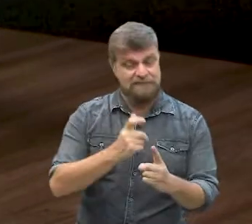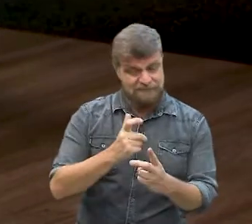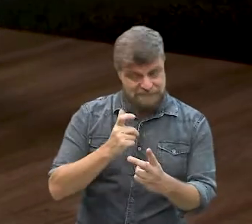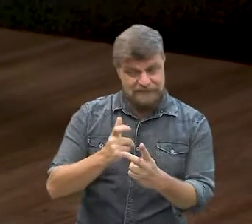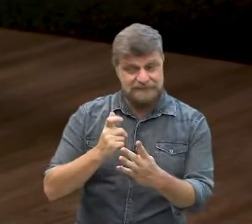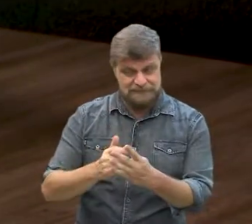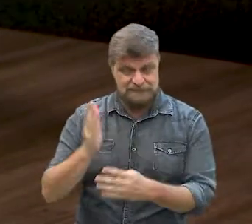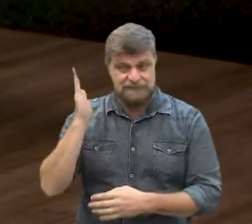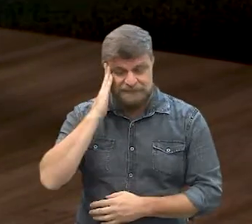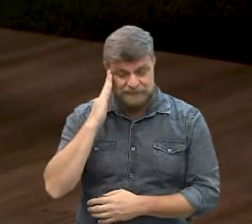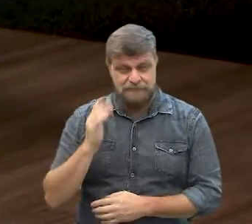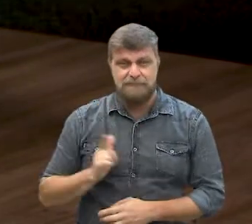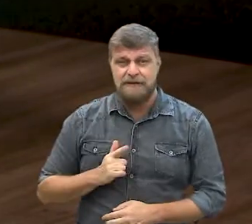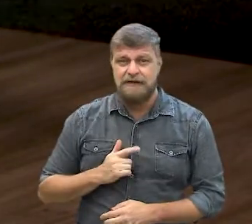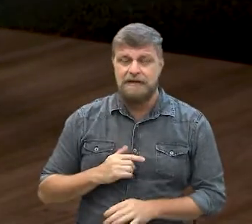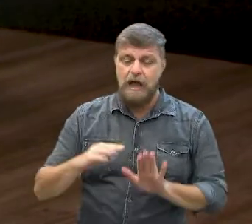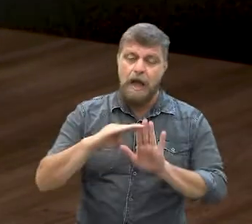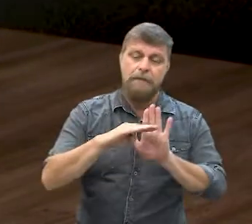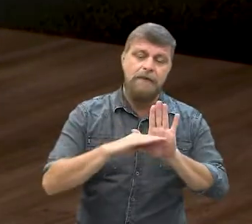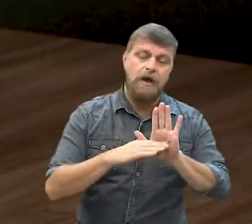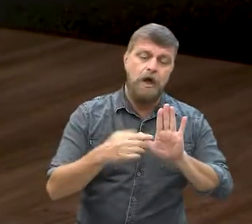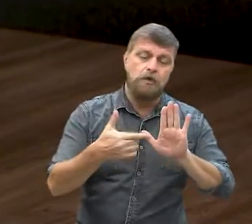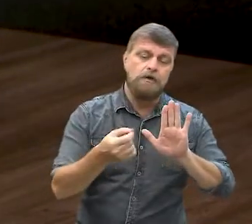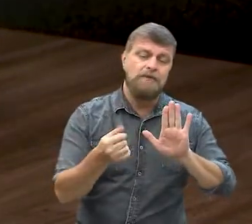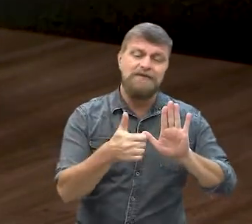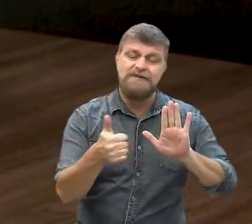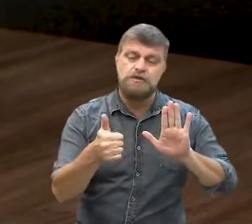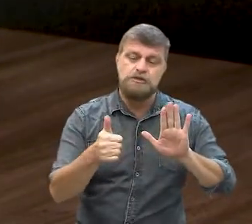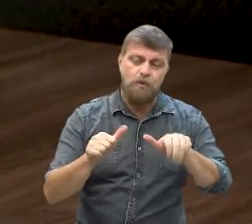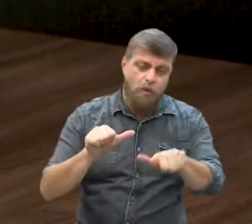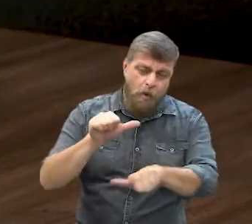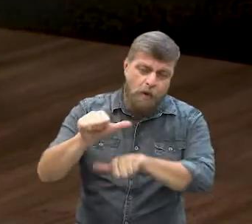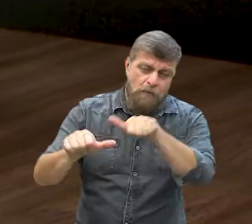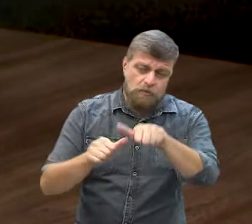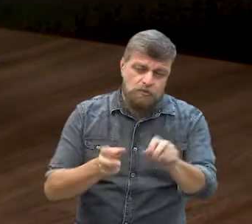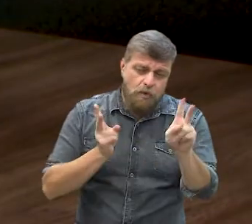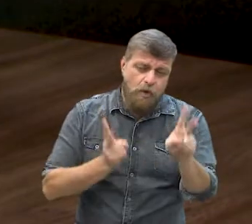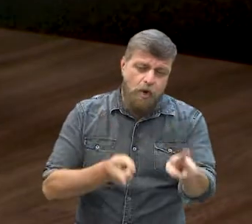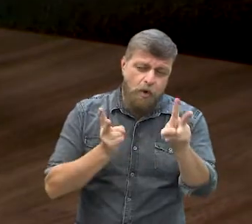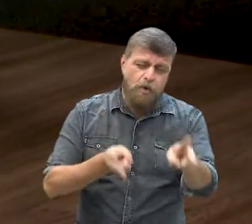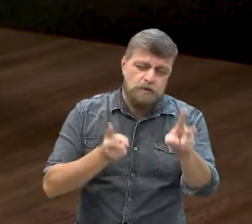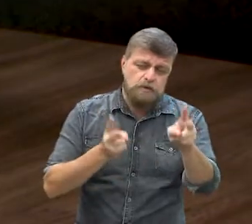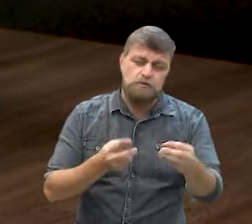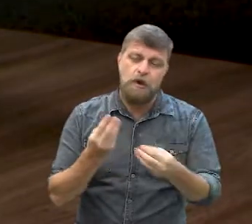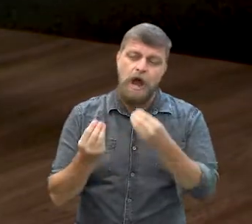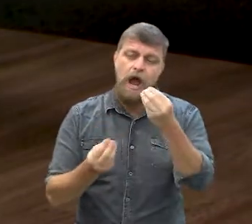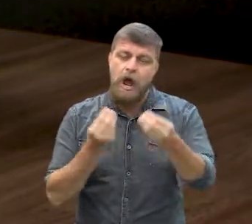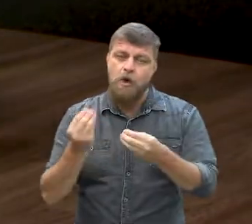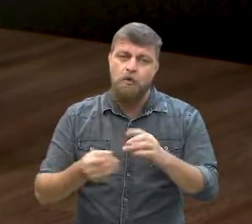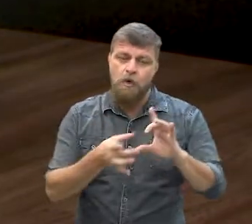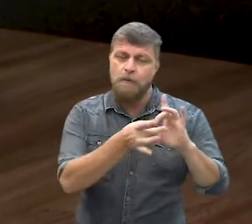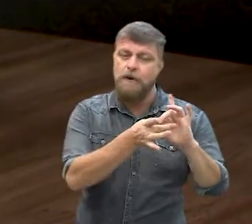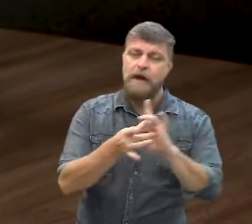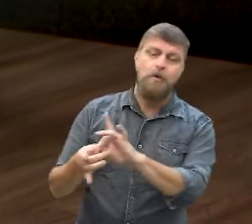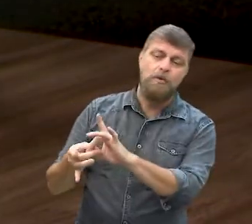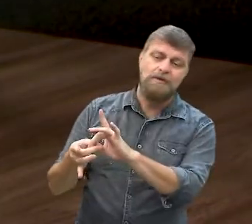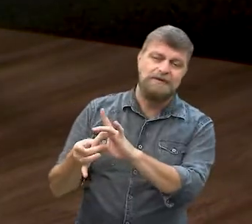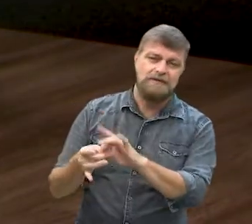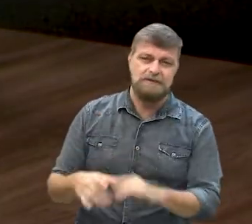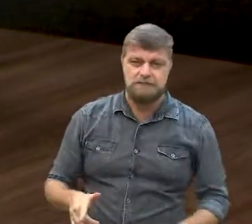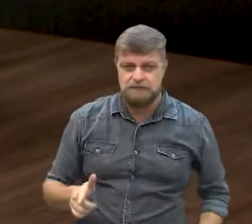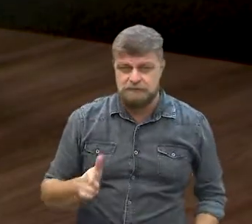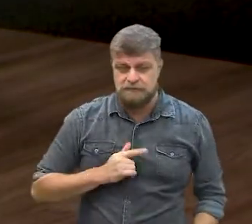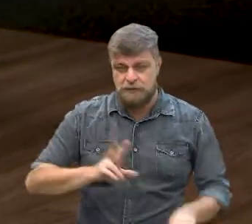vacina. Planos para 2021, mudou um pouco, mantém, me fala de como ficou nesse contexto